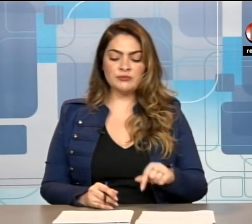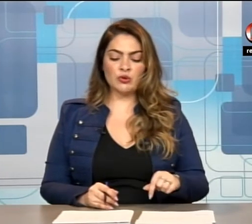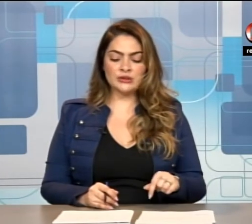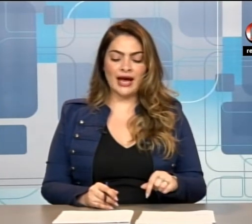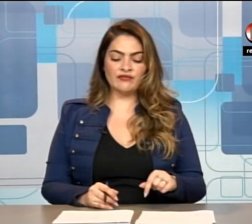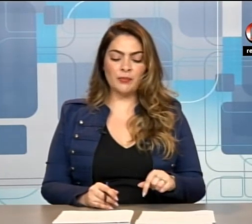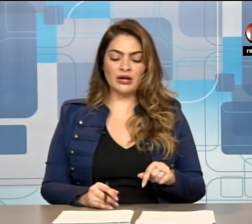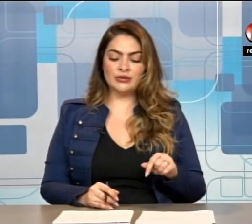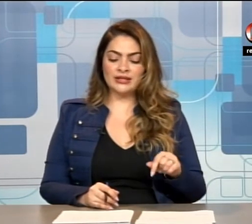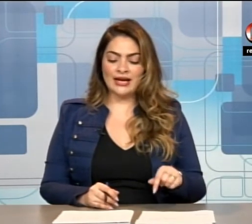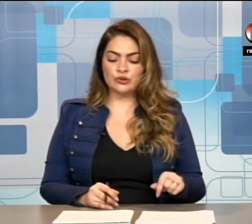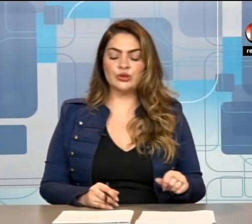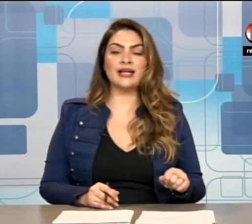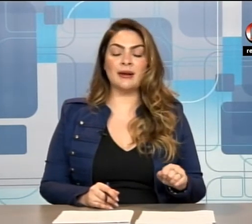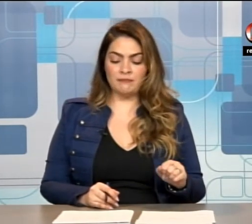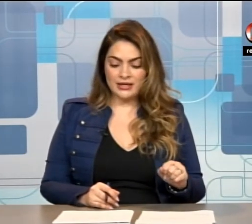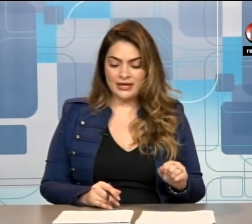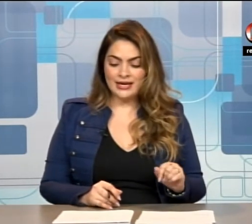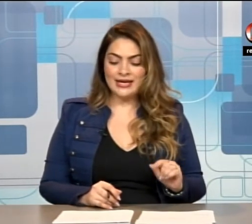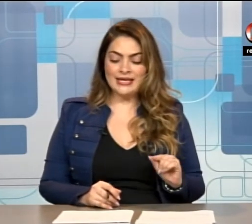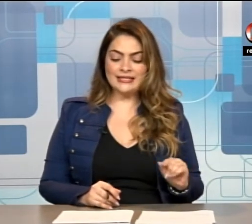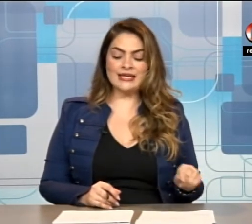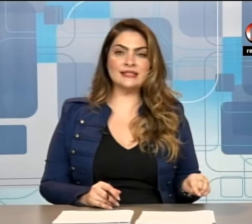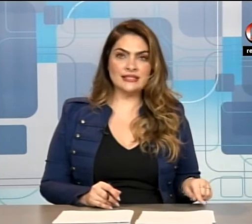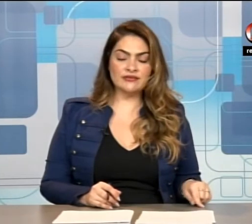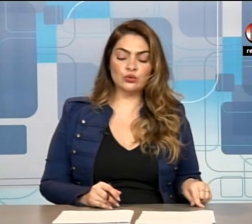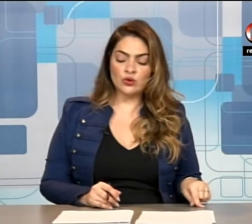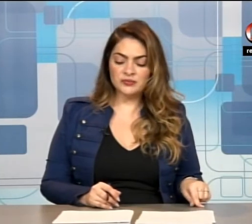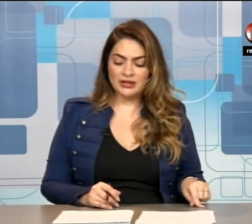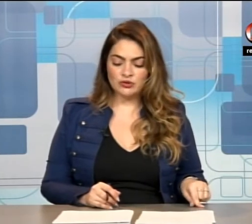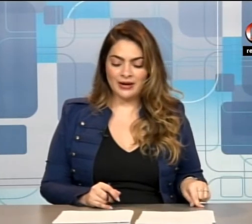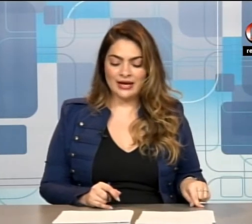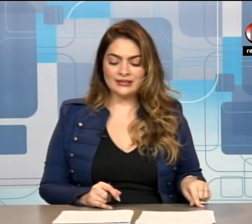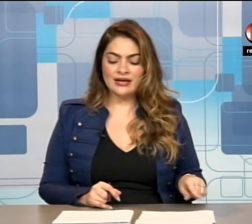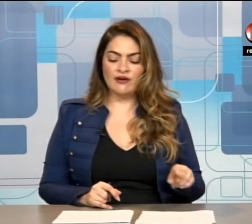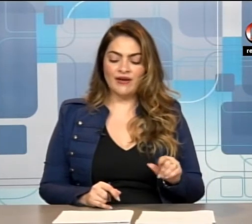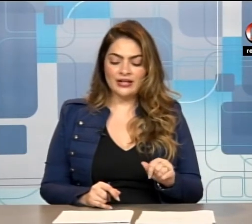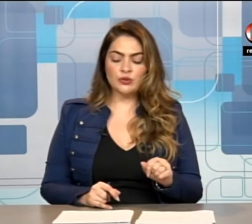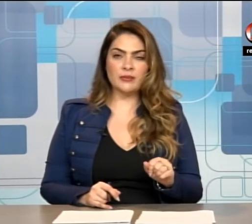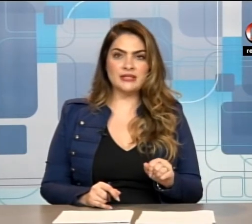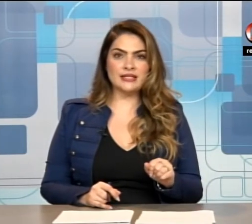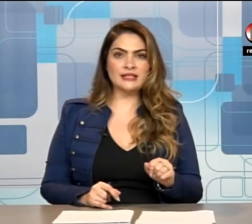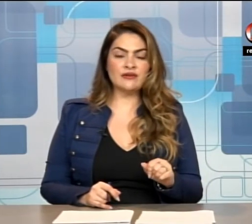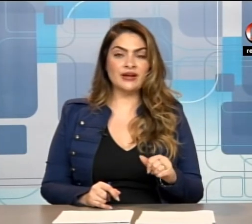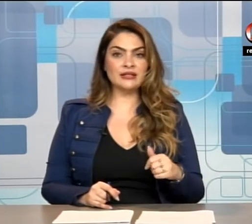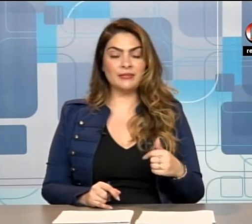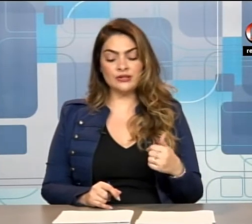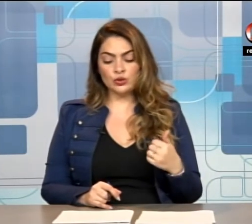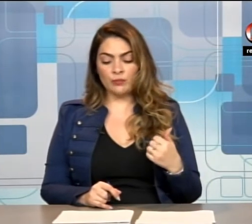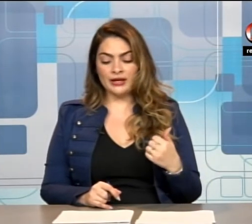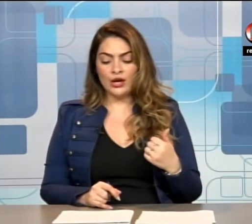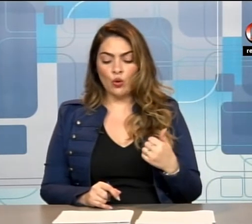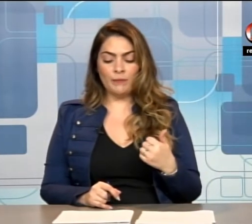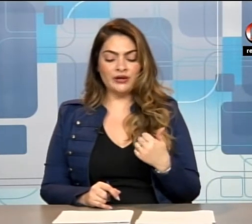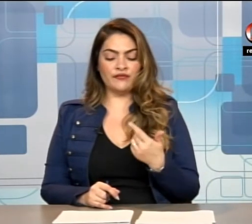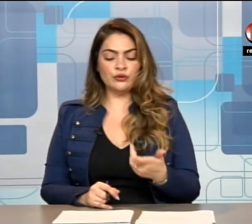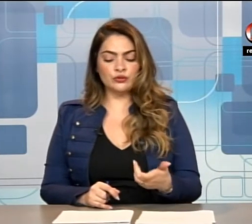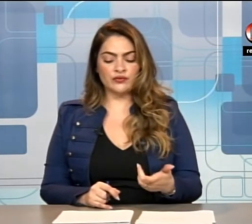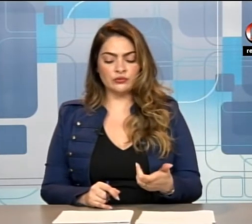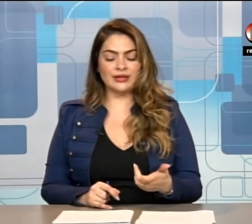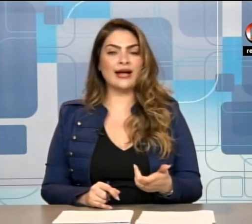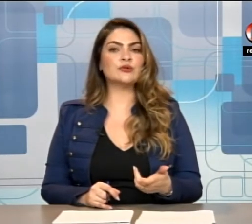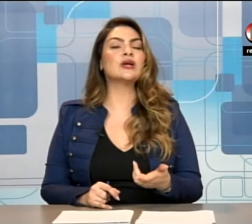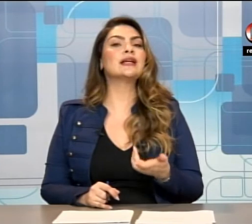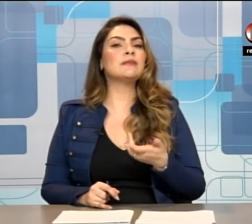médica responsável pela unidade de terapia intensiva do Hospital de Base, fala sobre a pesquisa e fala também sobre o perfil